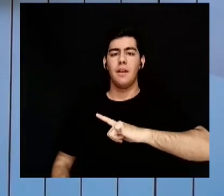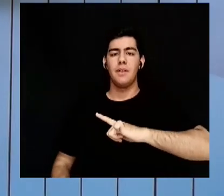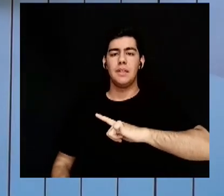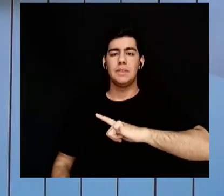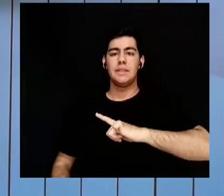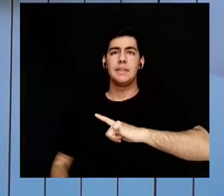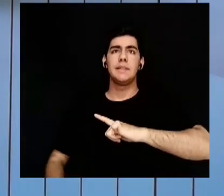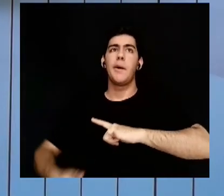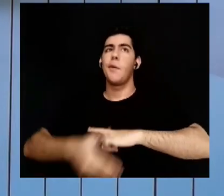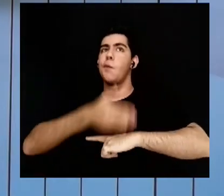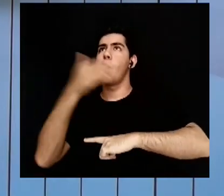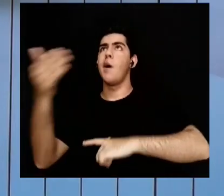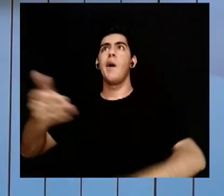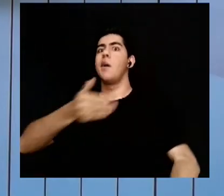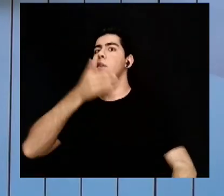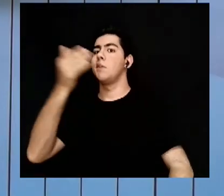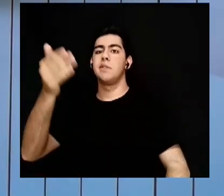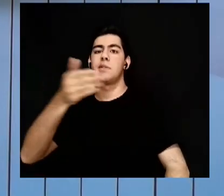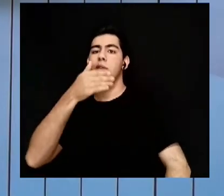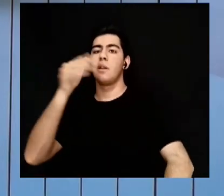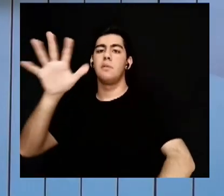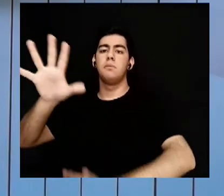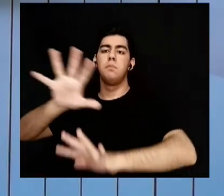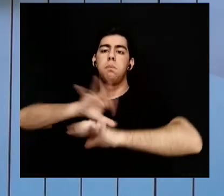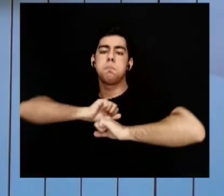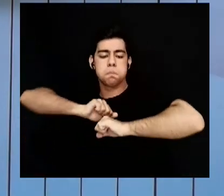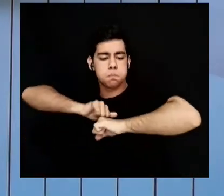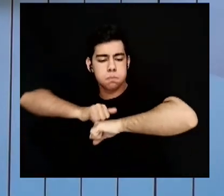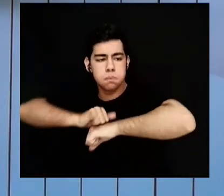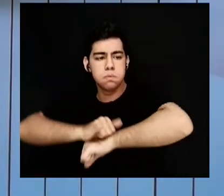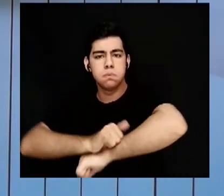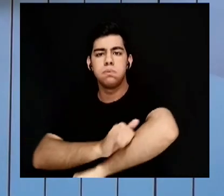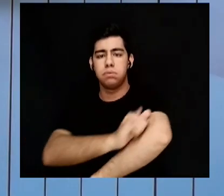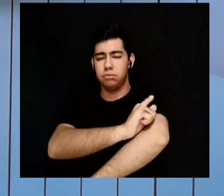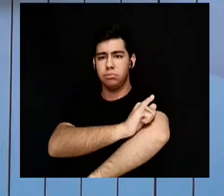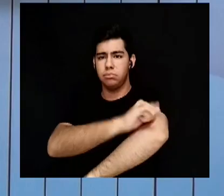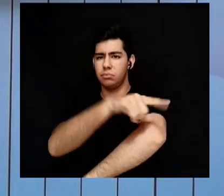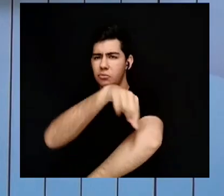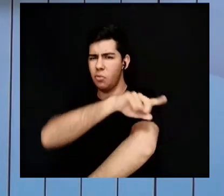ganho de peso a mais do que o sexo masculino?